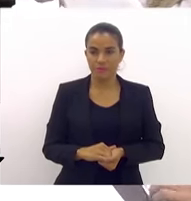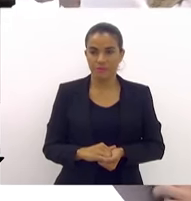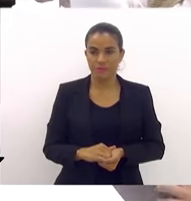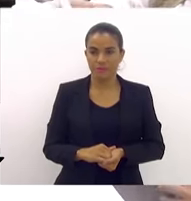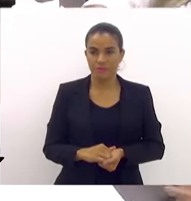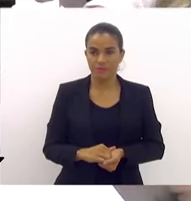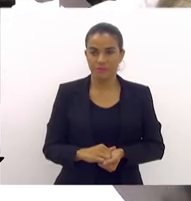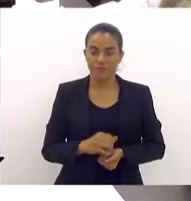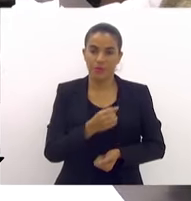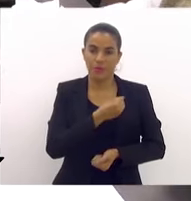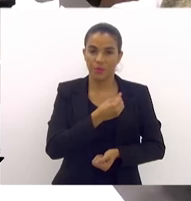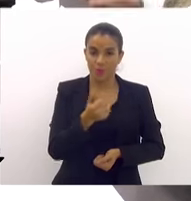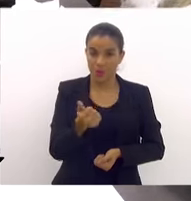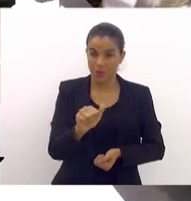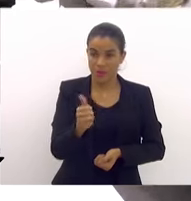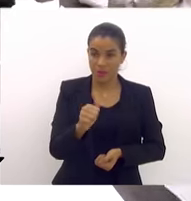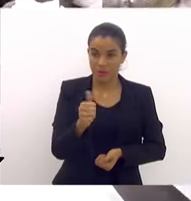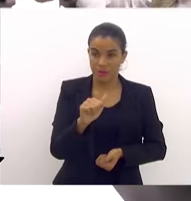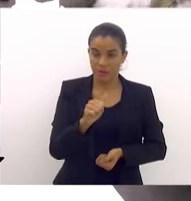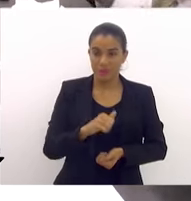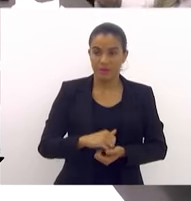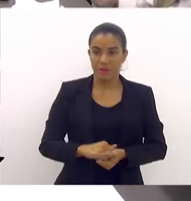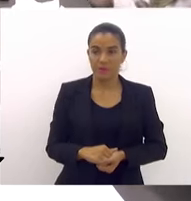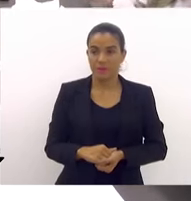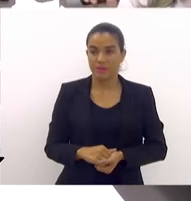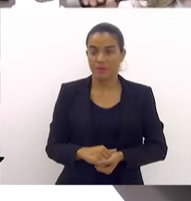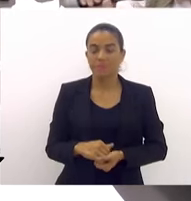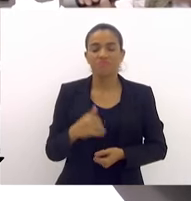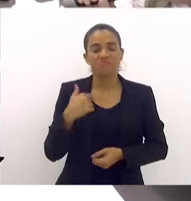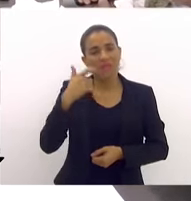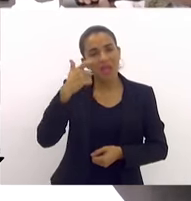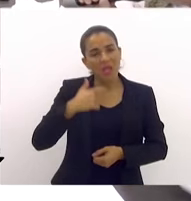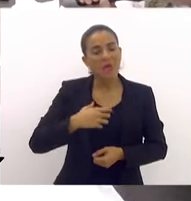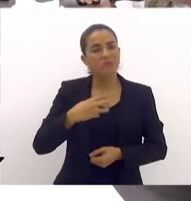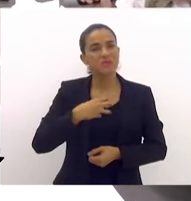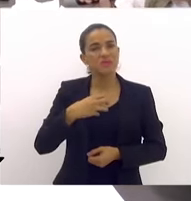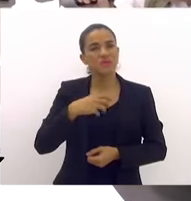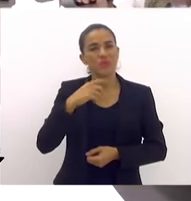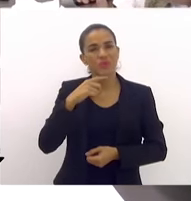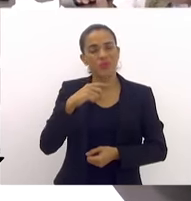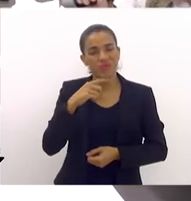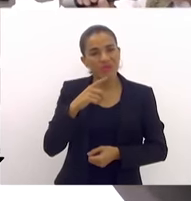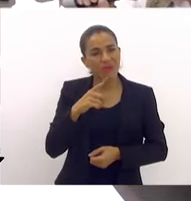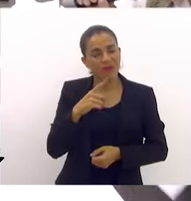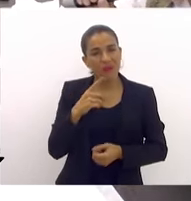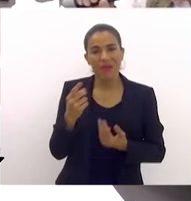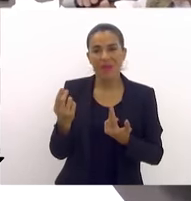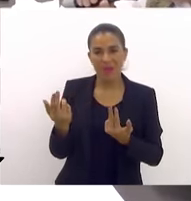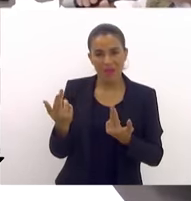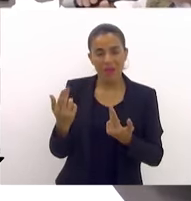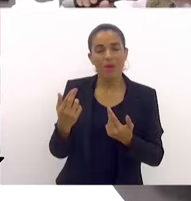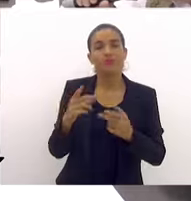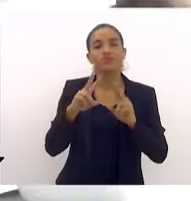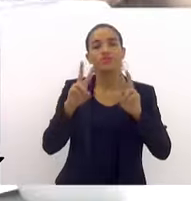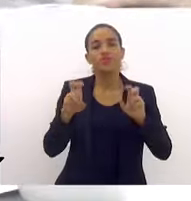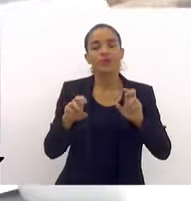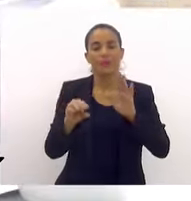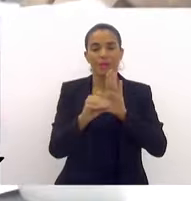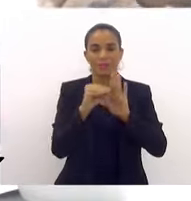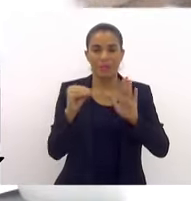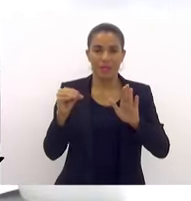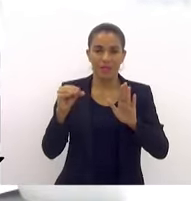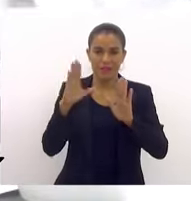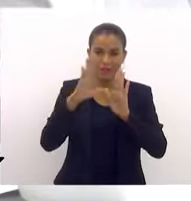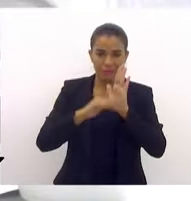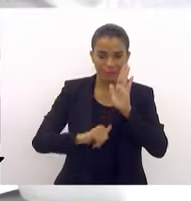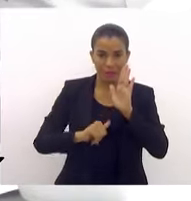É o item 11 da pauta, deputado Mink. A minha dúvida é exatamente sobre a emenda supressiva.